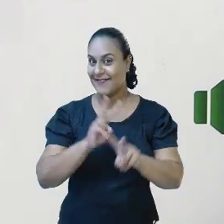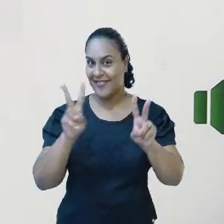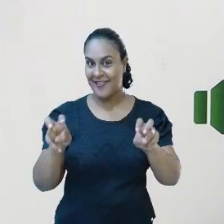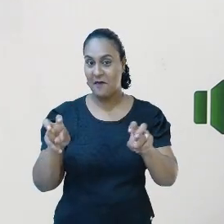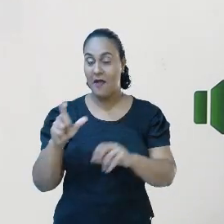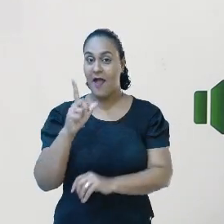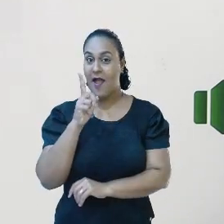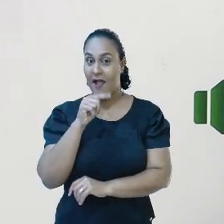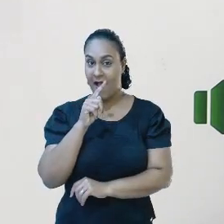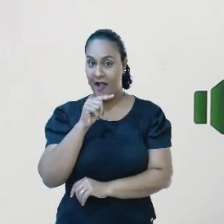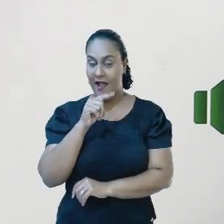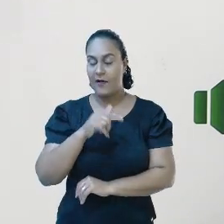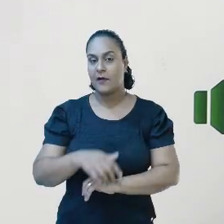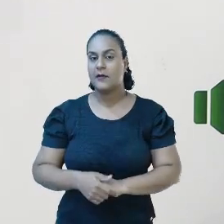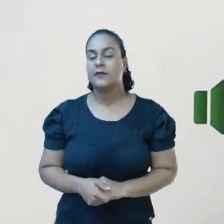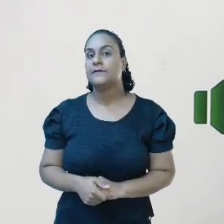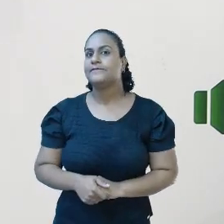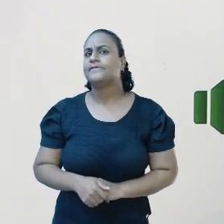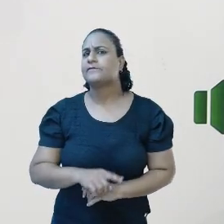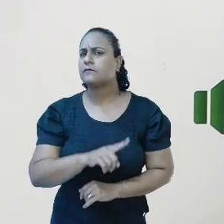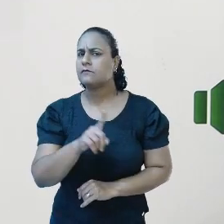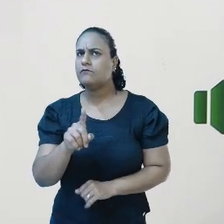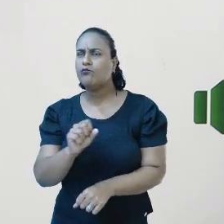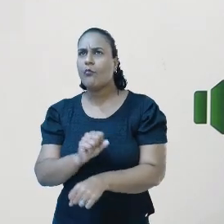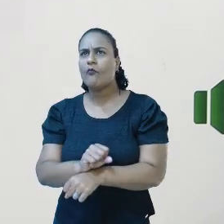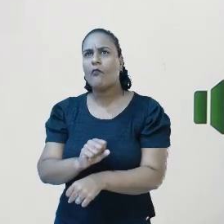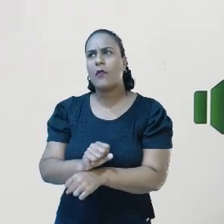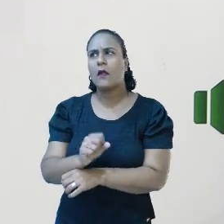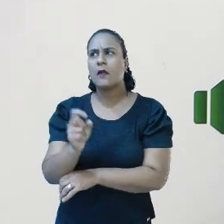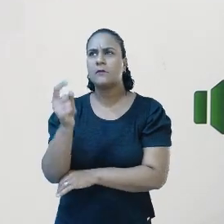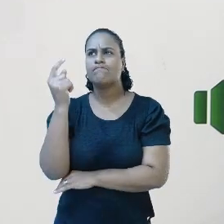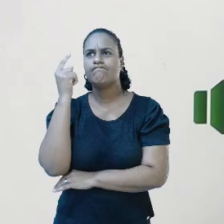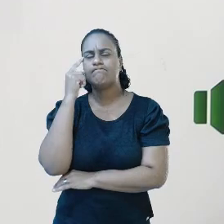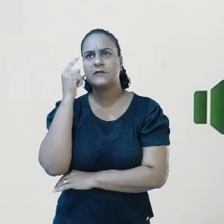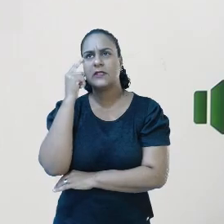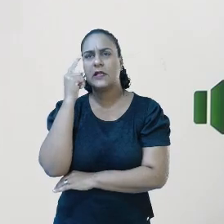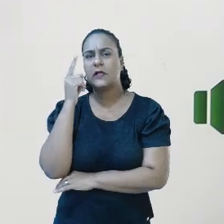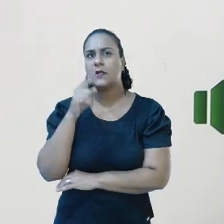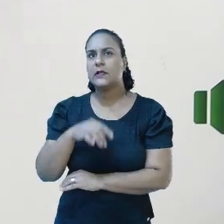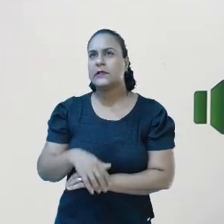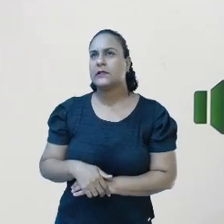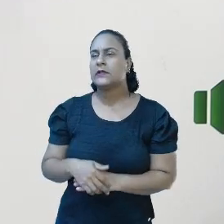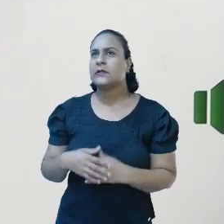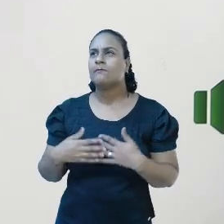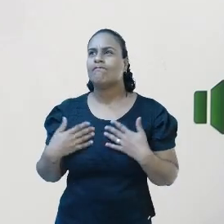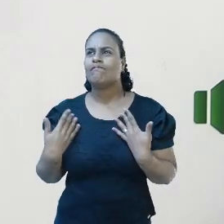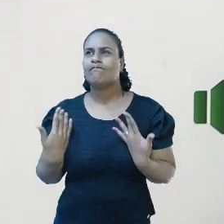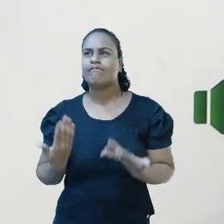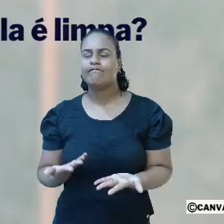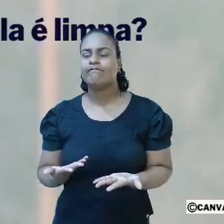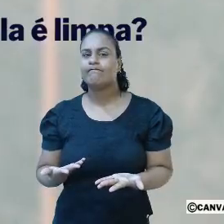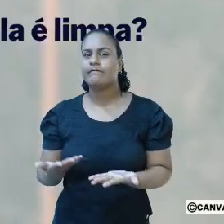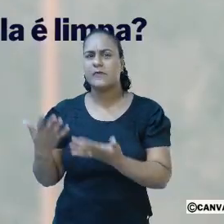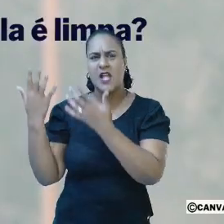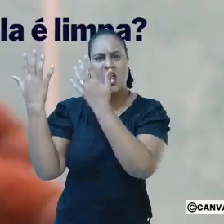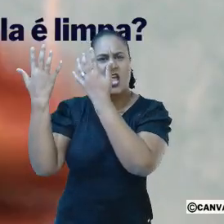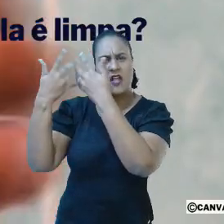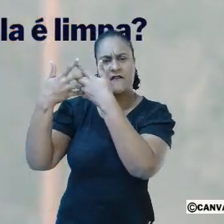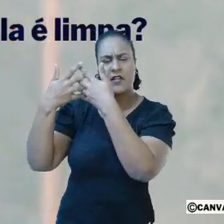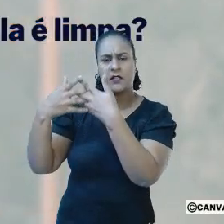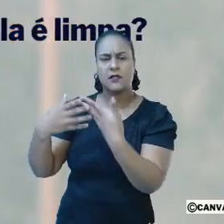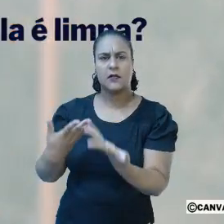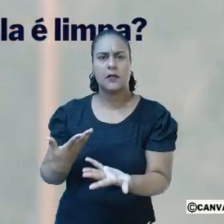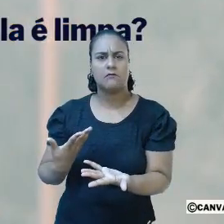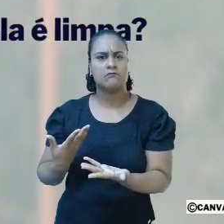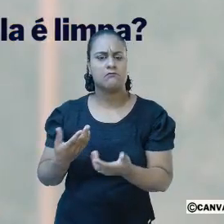água. Bom, vocês já pararam para pensar e se perguntar de onde